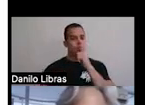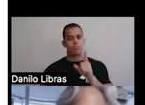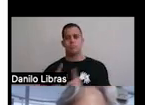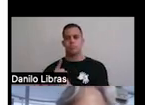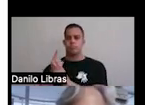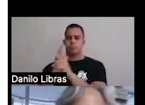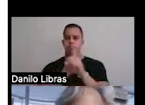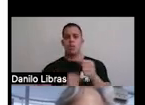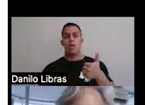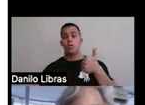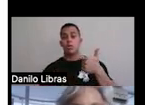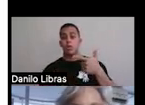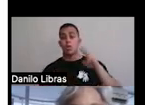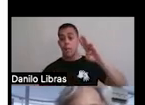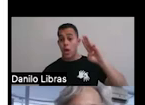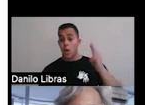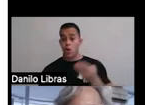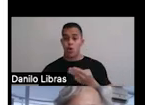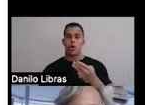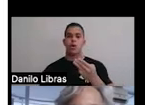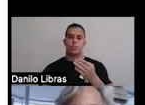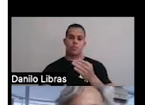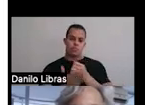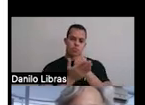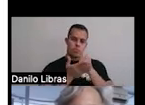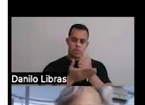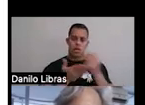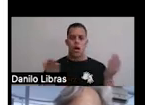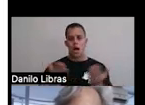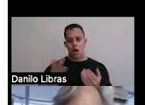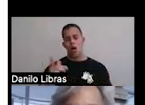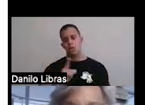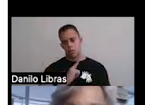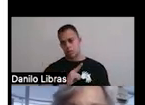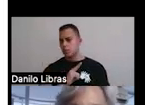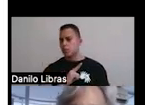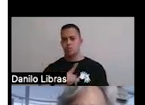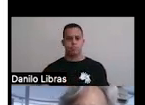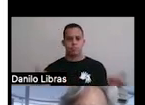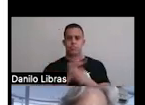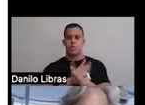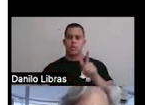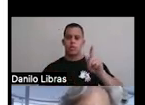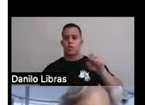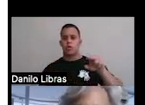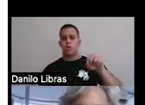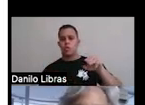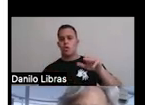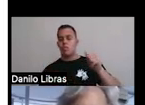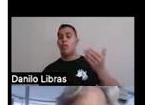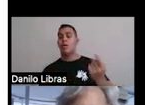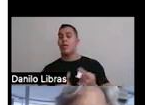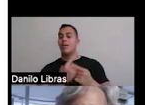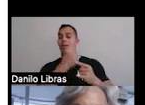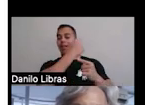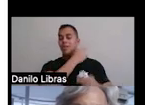milhões de bases. E tem agora já o genoma conhecido todo da levedura, né, desde 1996. Que